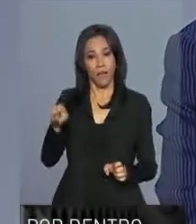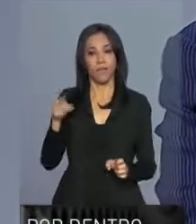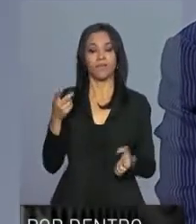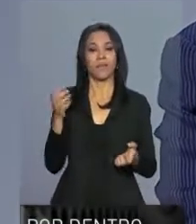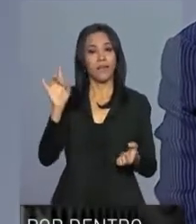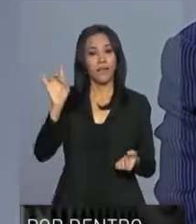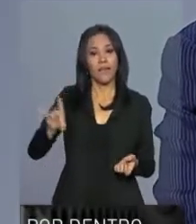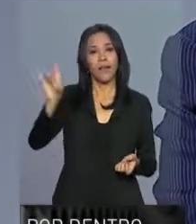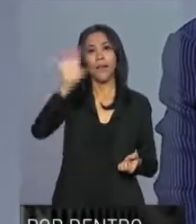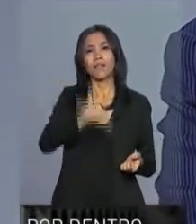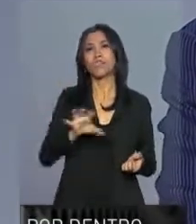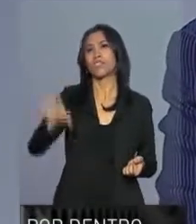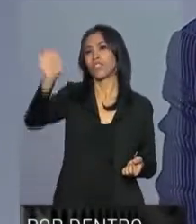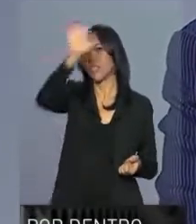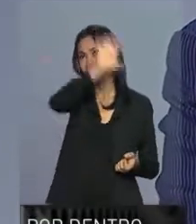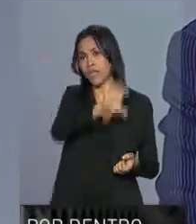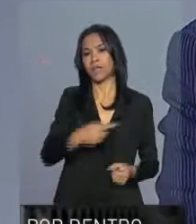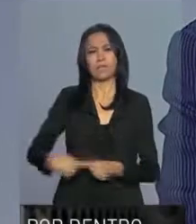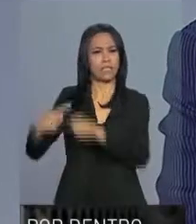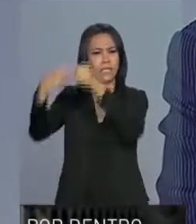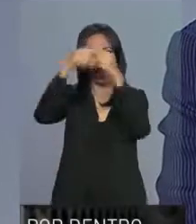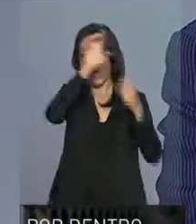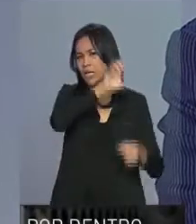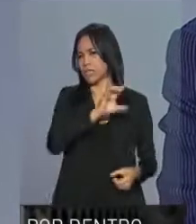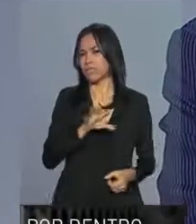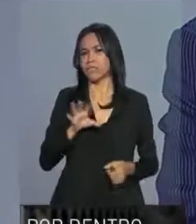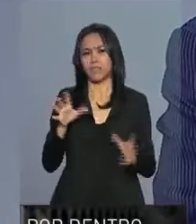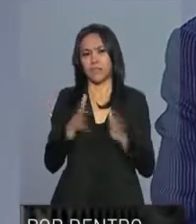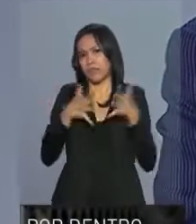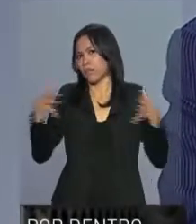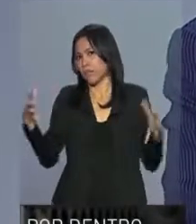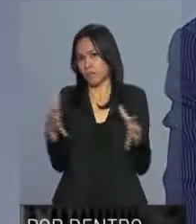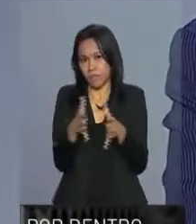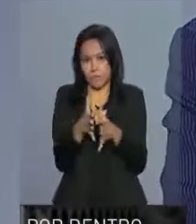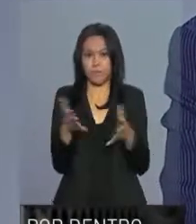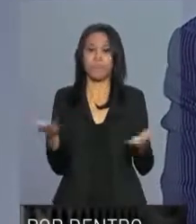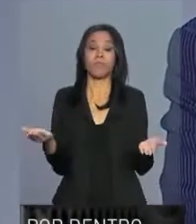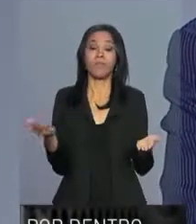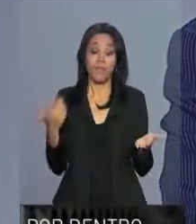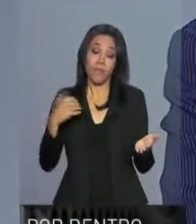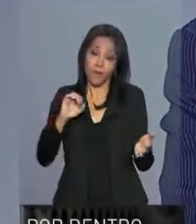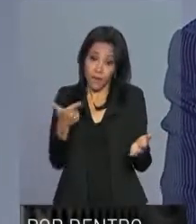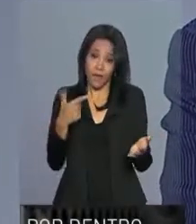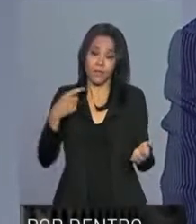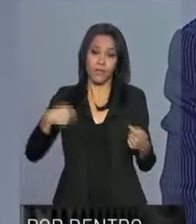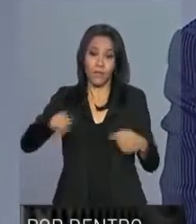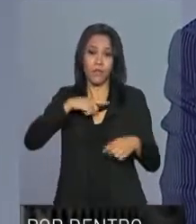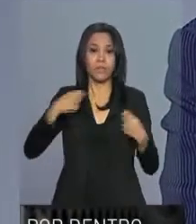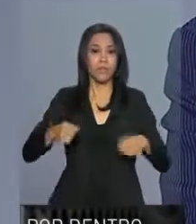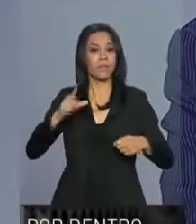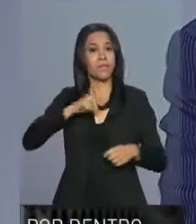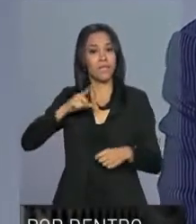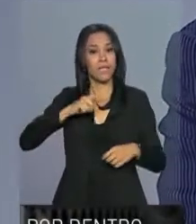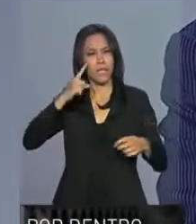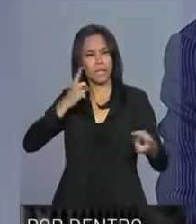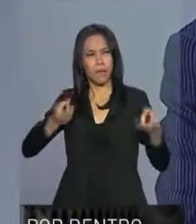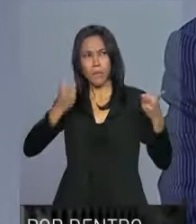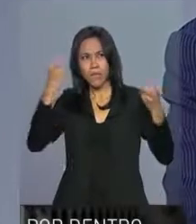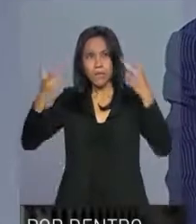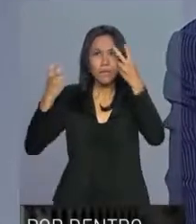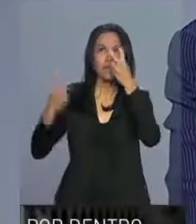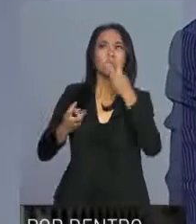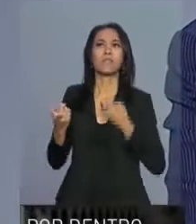estado cada cidade cidades pequenas cidades médias é claro que a gente tem que ter essa percepção mais veemente para que nós possamos